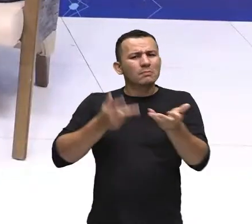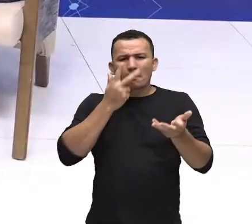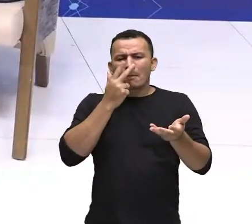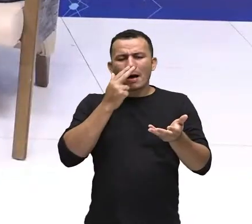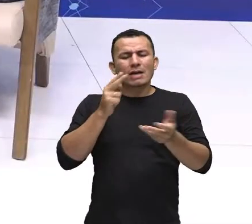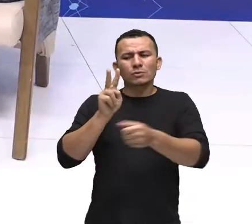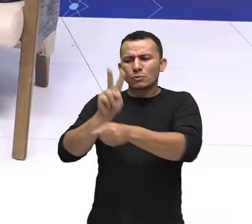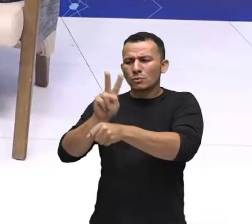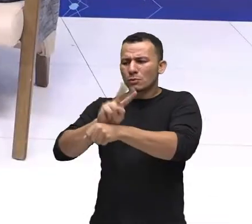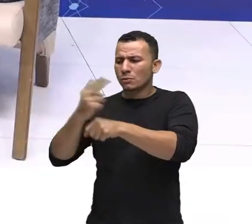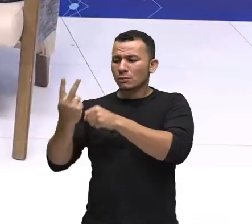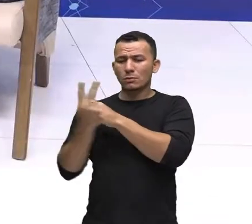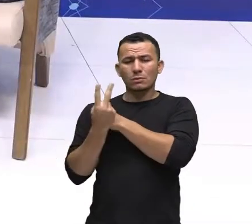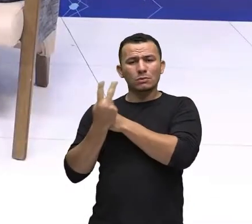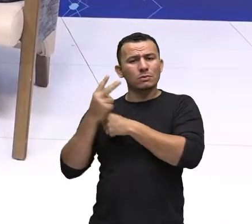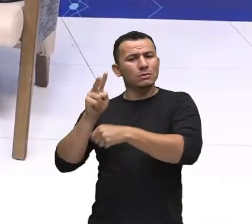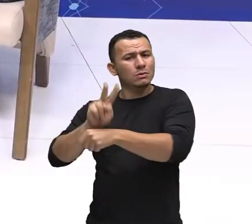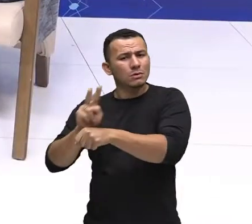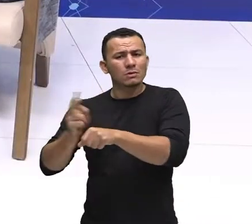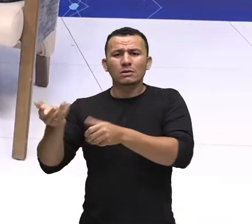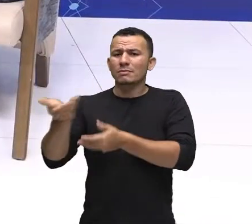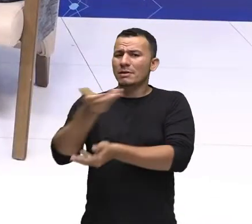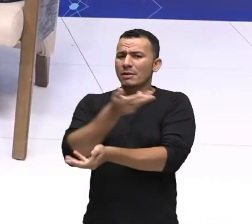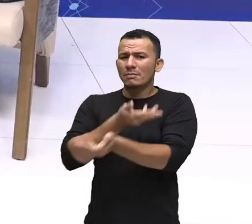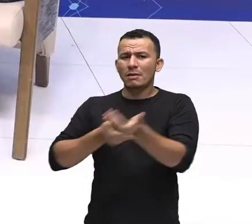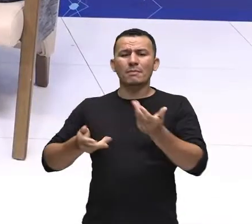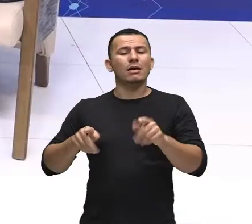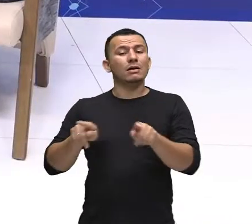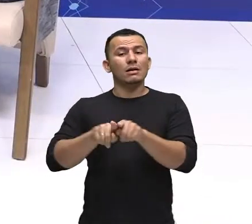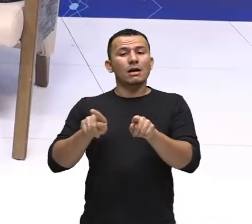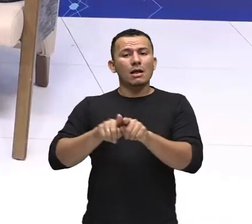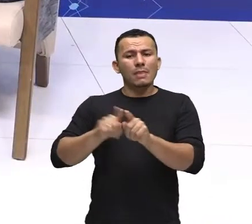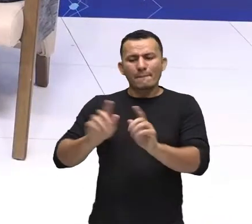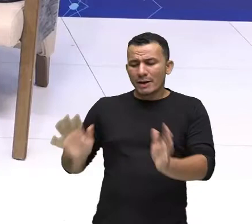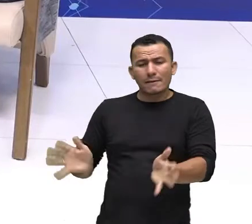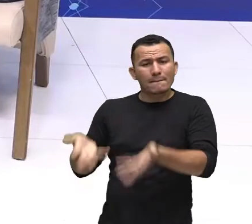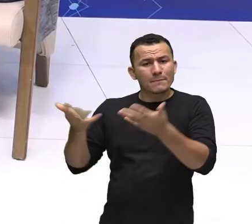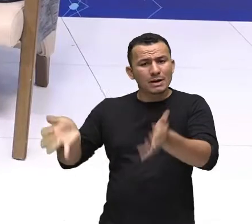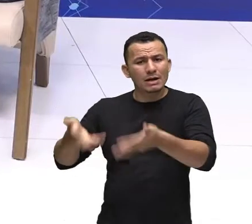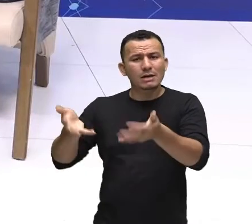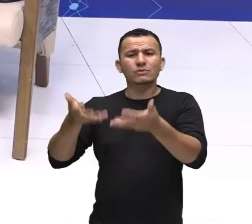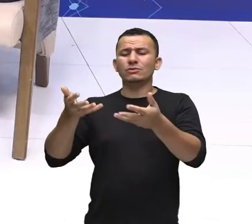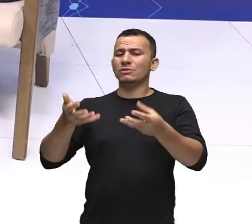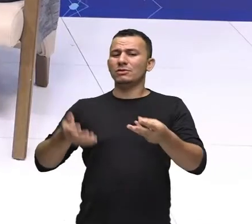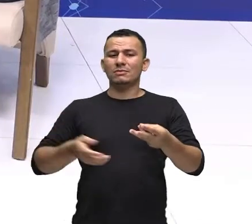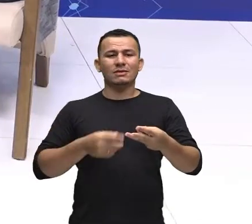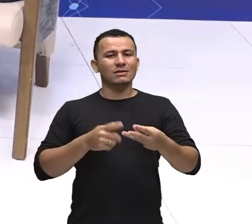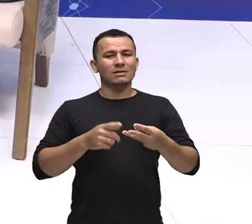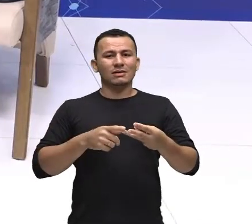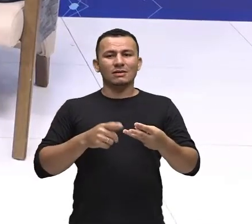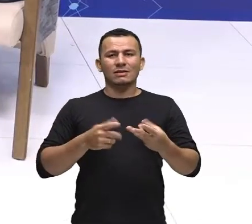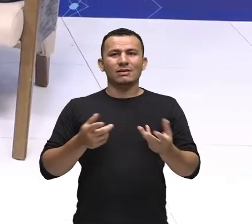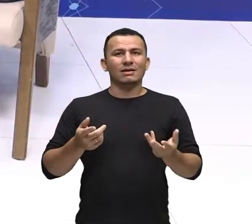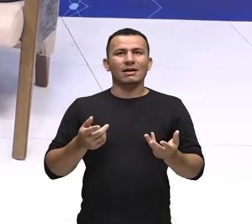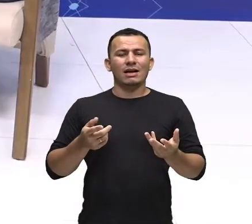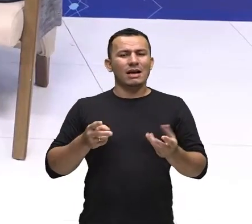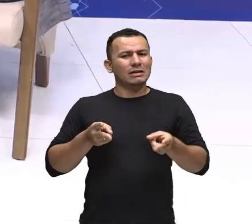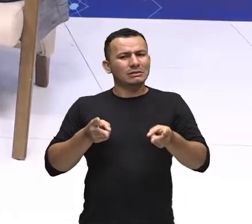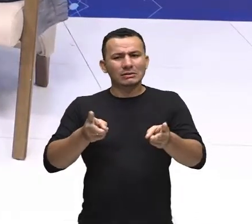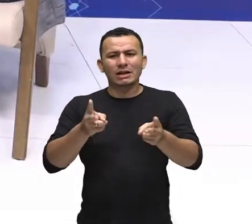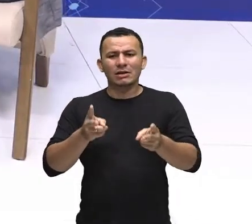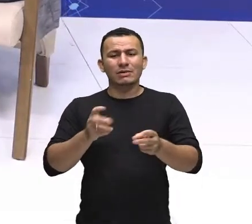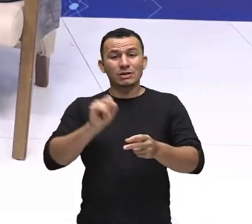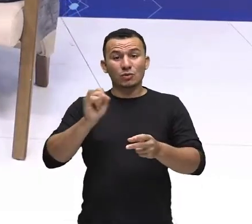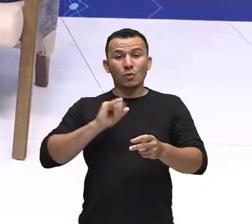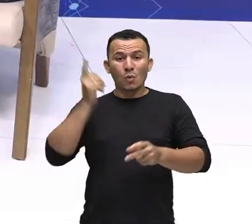de cuidado, uma relação de estima, uma relação de comemorar, não pelo comemorar, mas, poxa, você fez